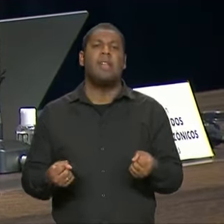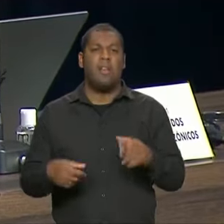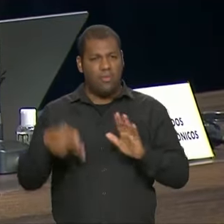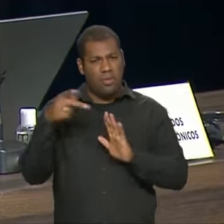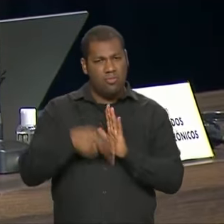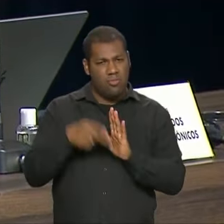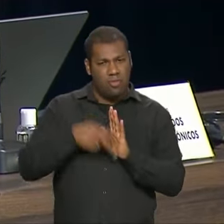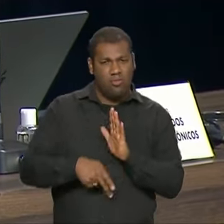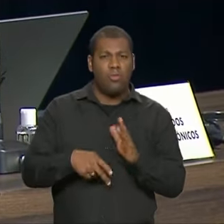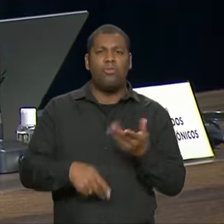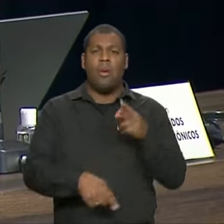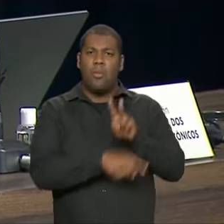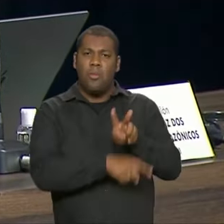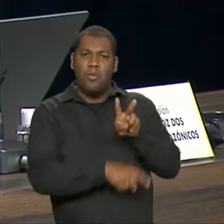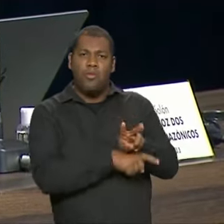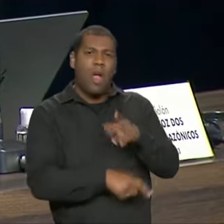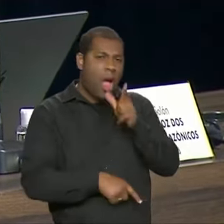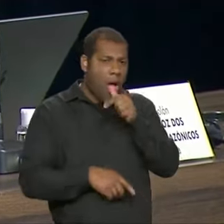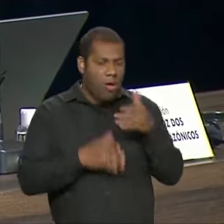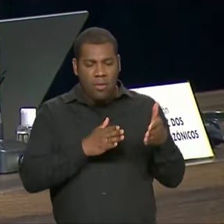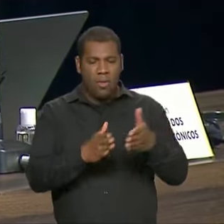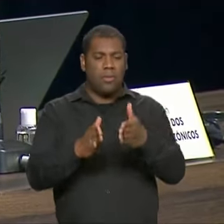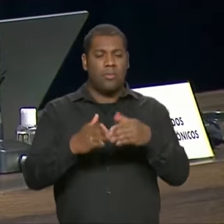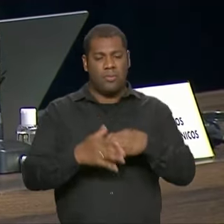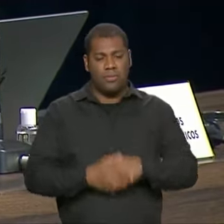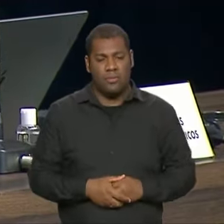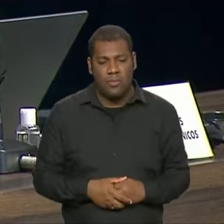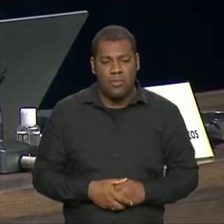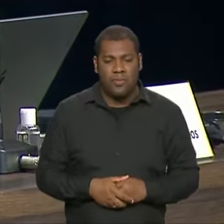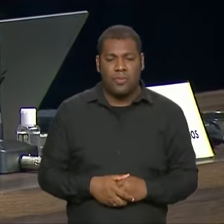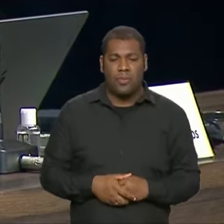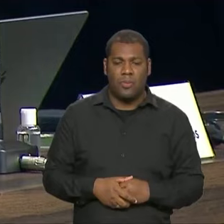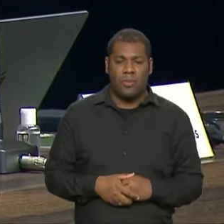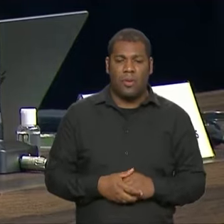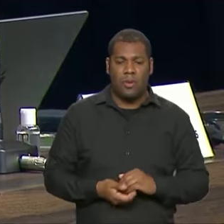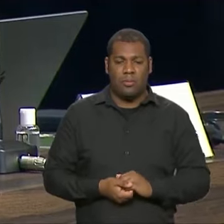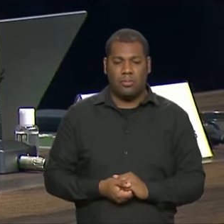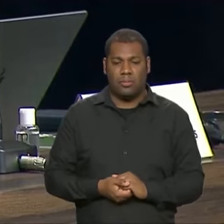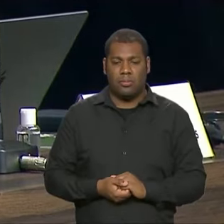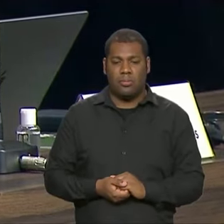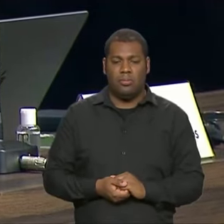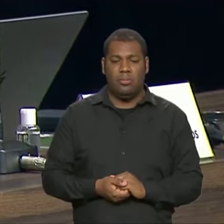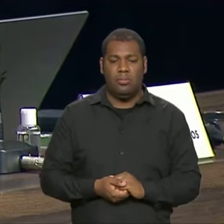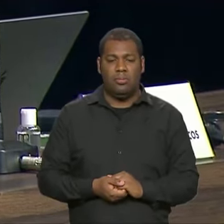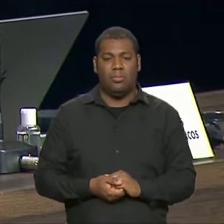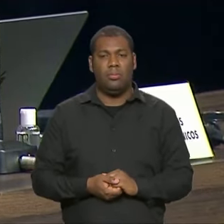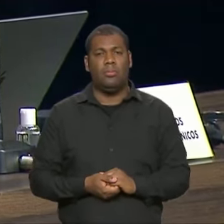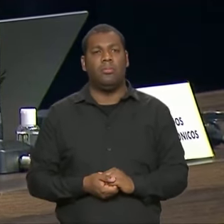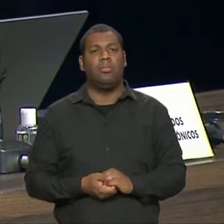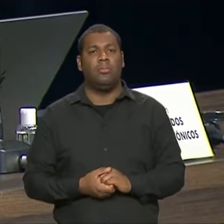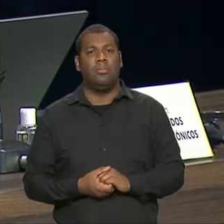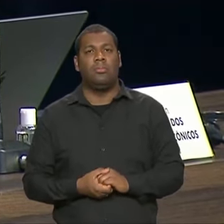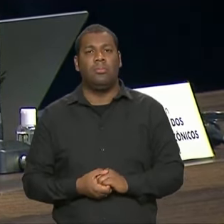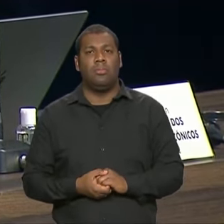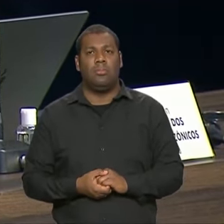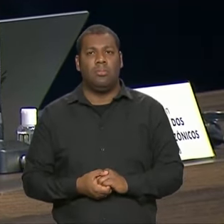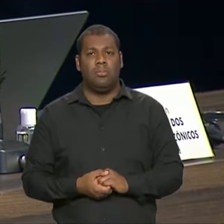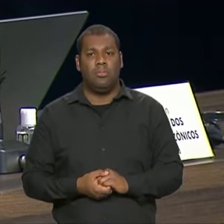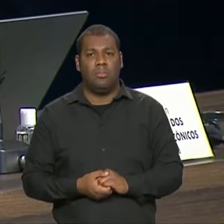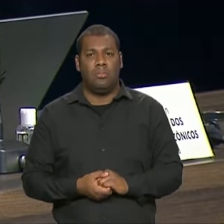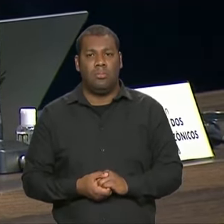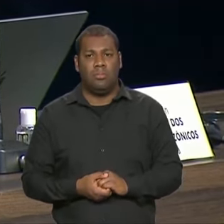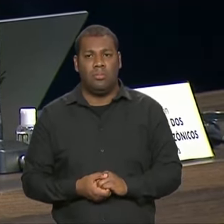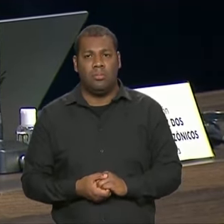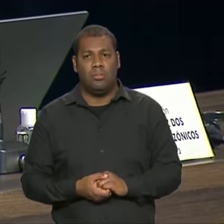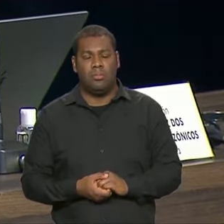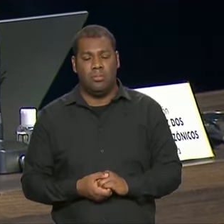Ninguém levantou a mão quando se perguntou quem disse não para o bosque, o parque do Yasuni. Diante